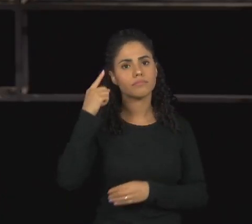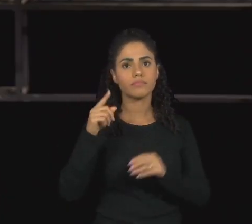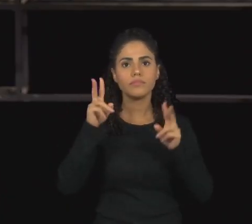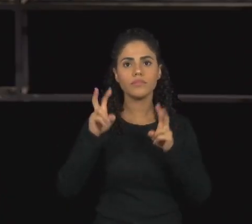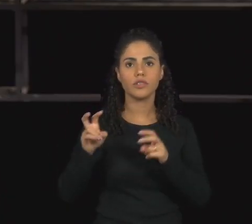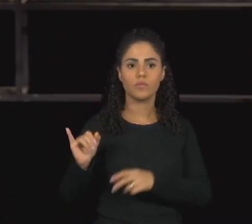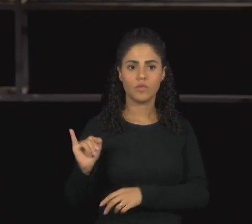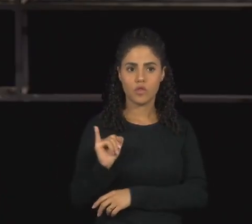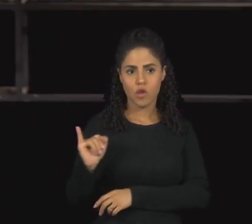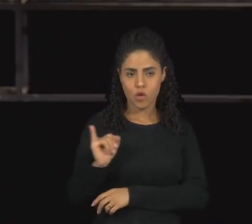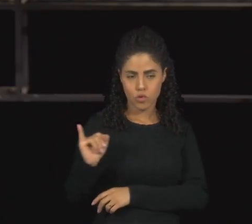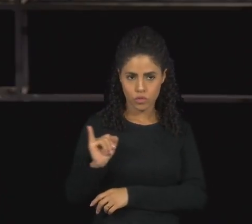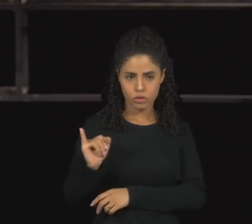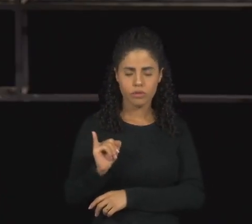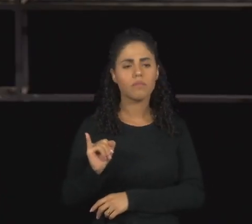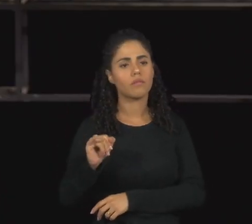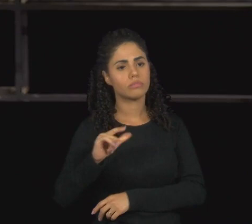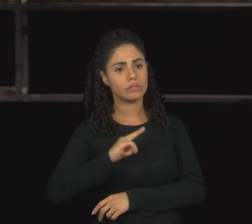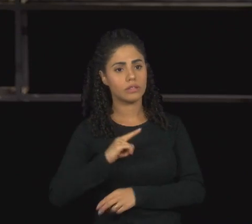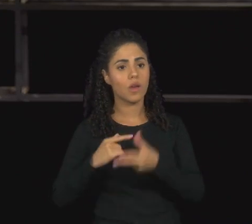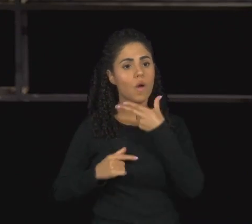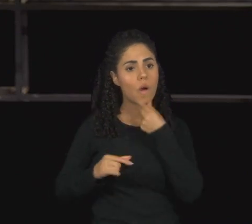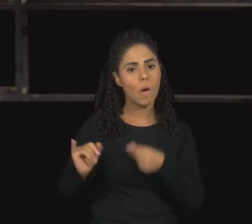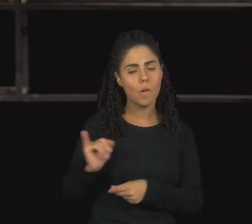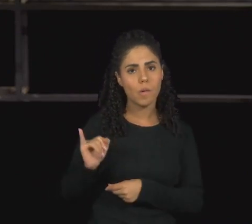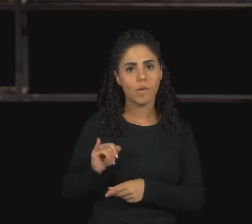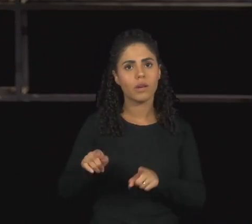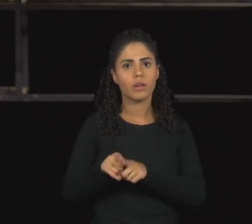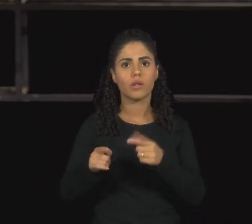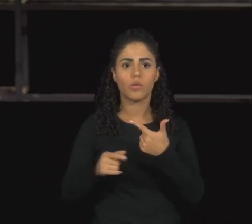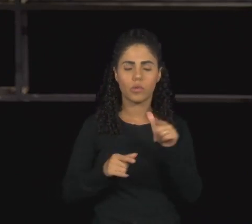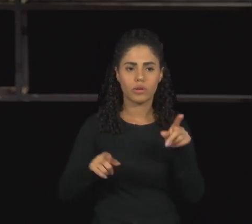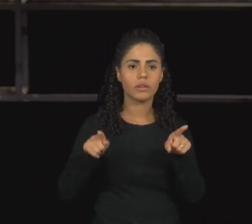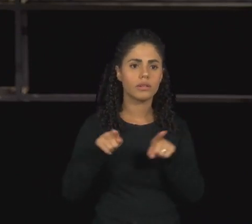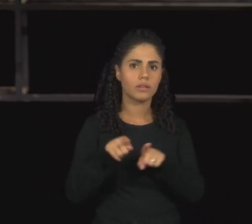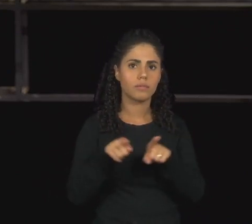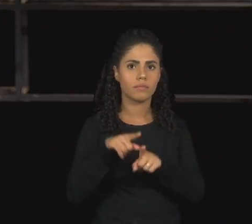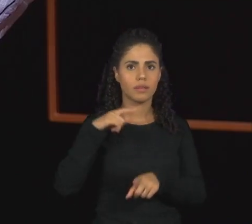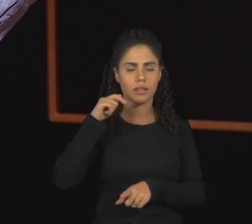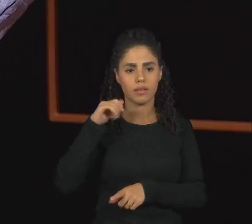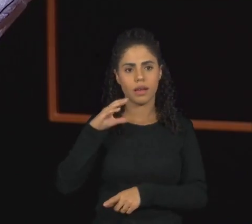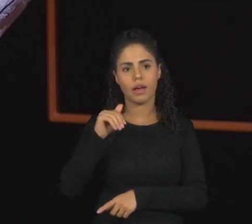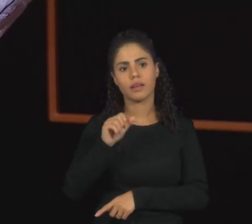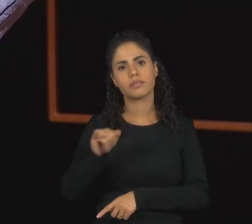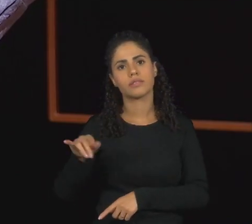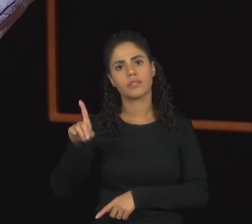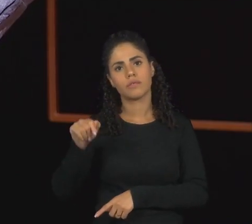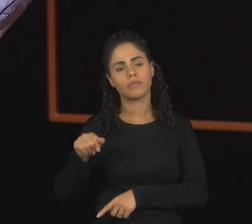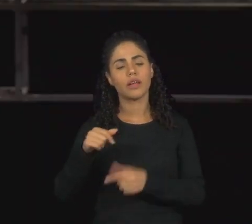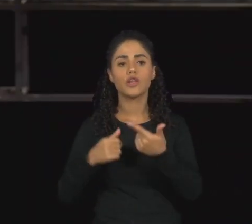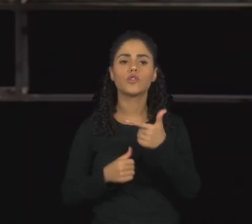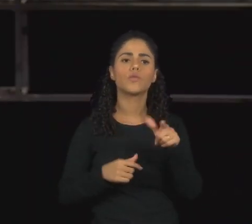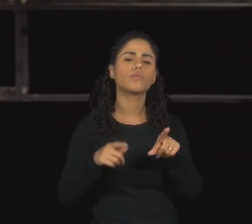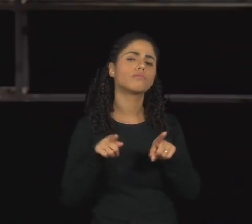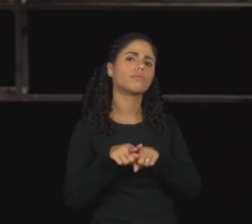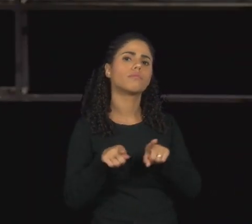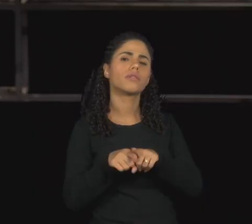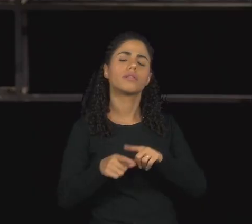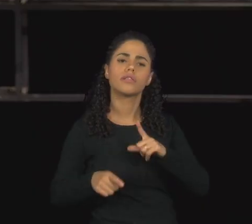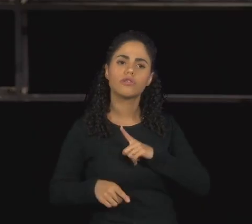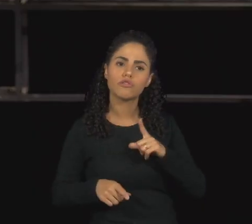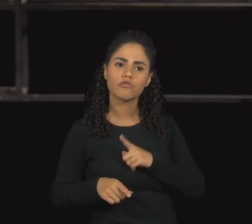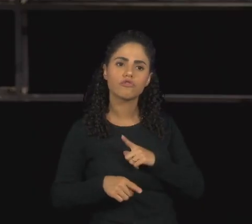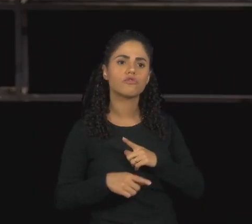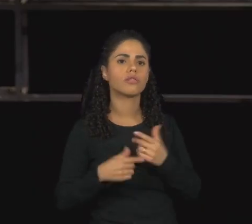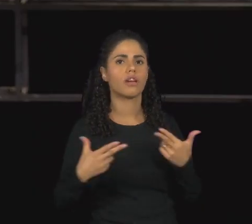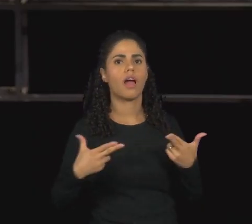irmãos Karamazov, né, do Dostoiévski, um sobre a grande atriz Cacilda Becker e outro baseado no livro A Droga